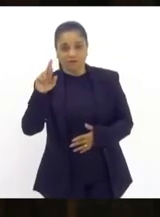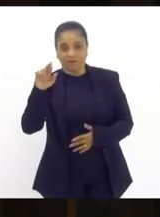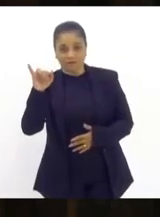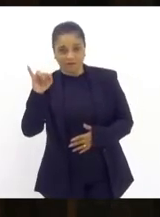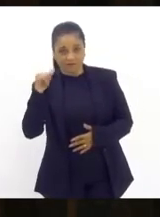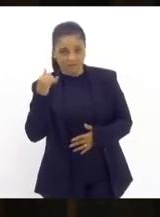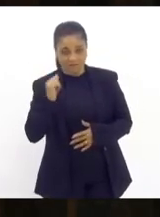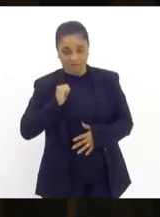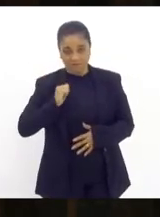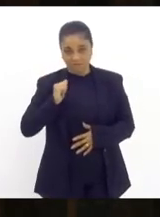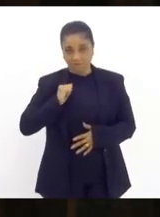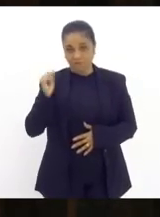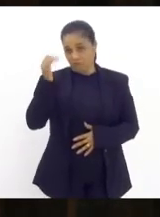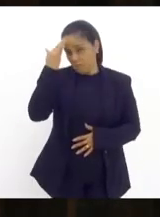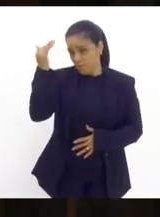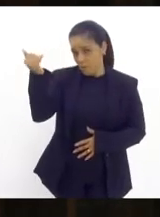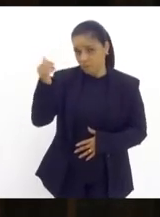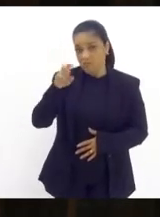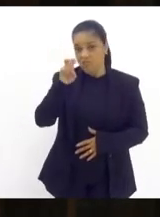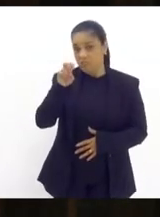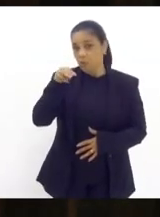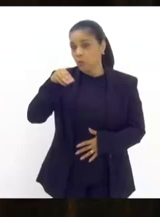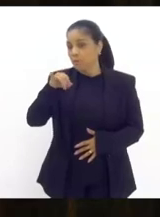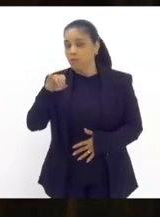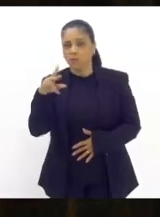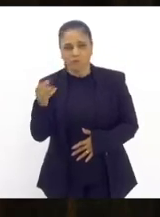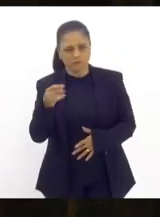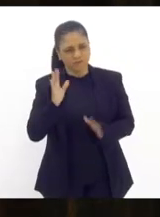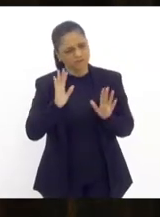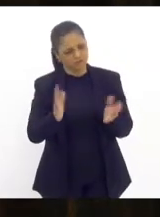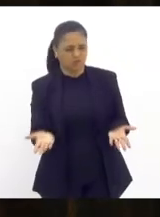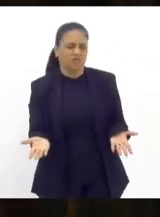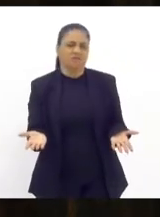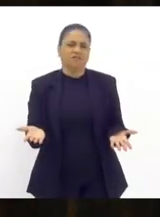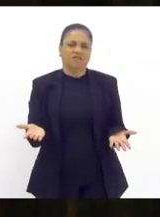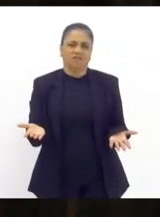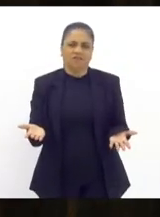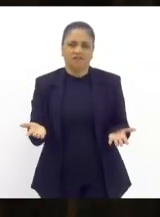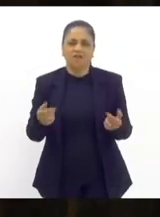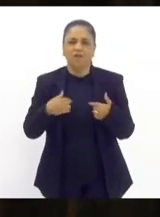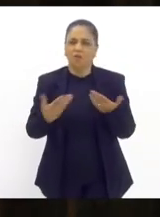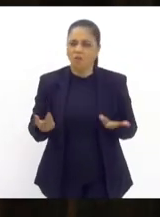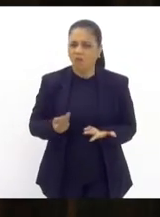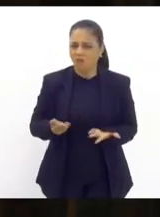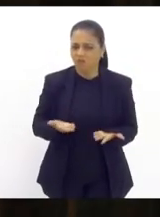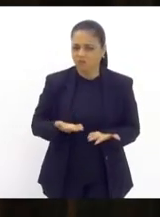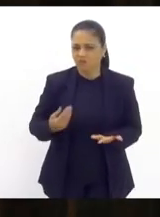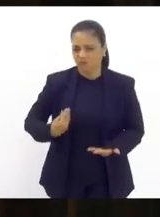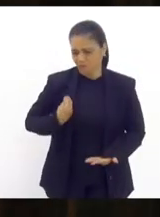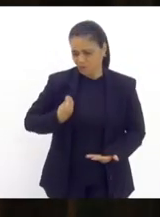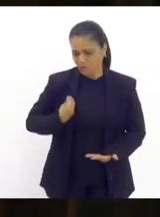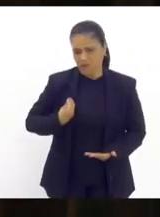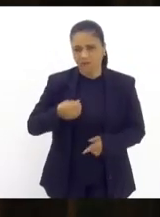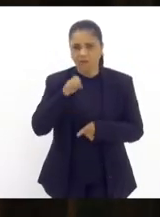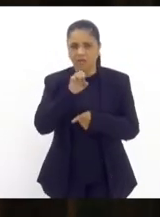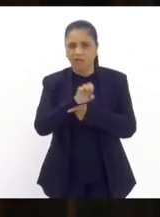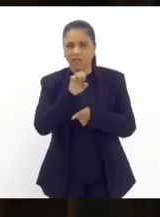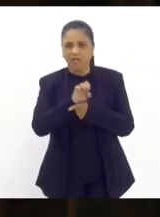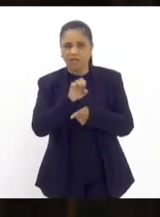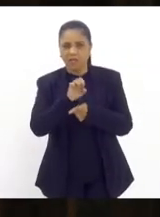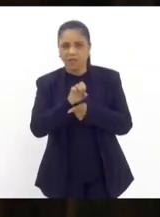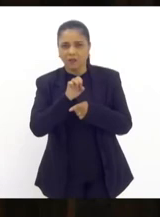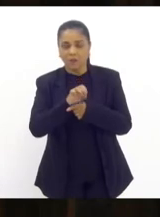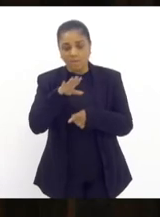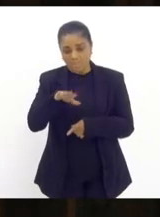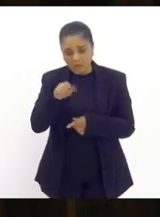gente a gente está falando de vidas hoje no estado do Rio de Janeiro as mães estão indo